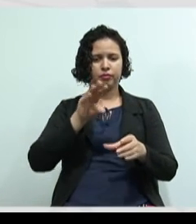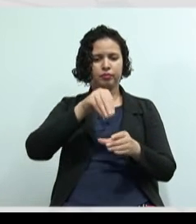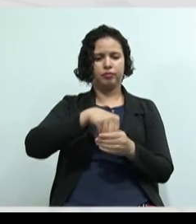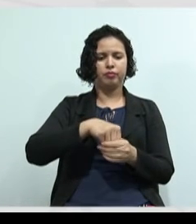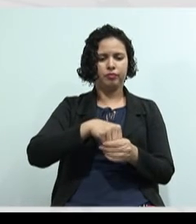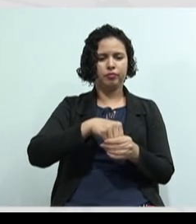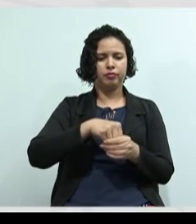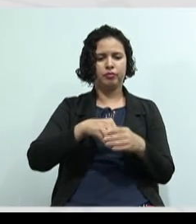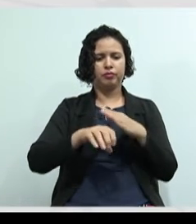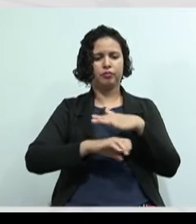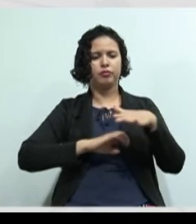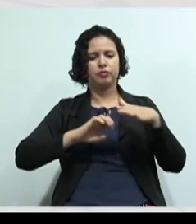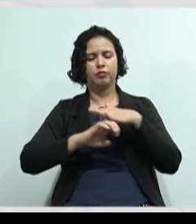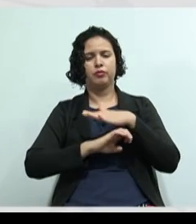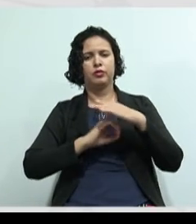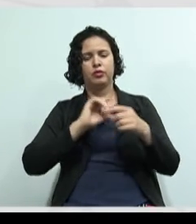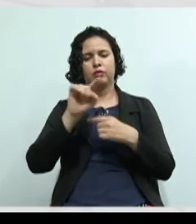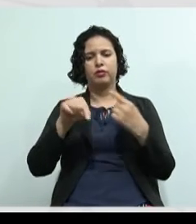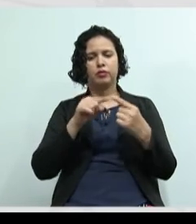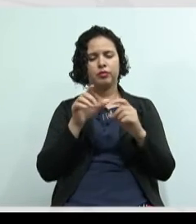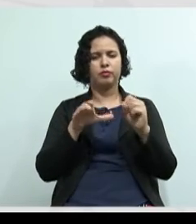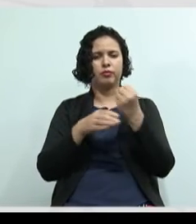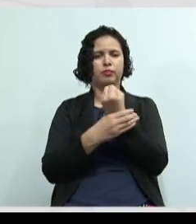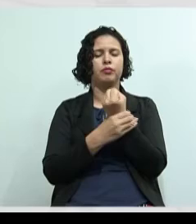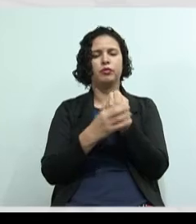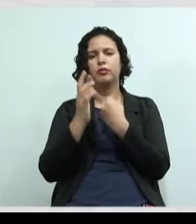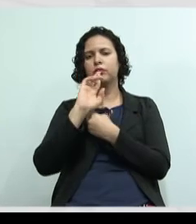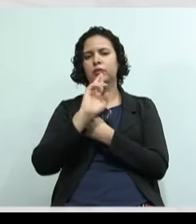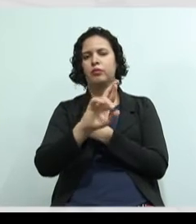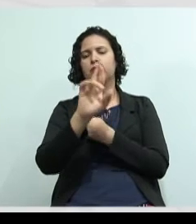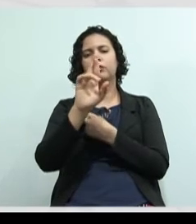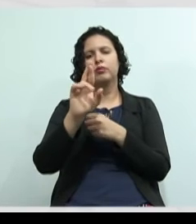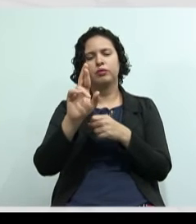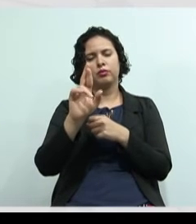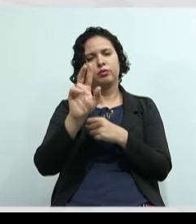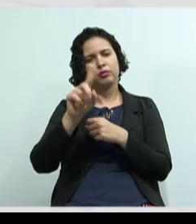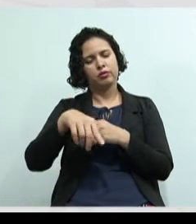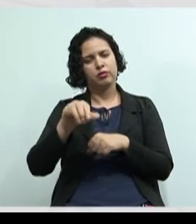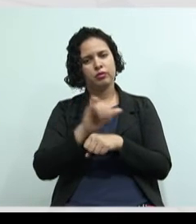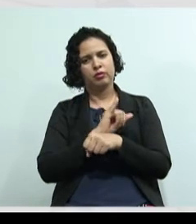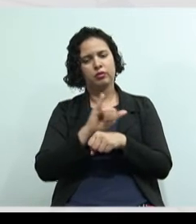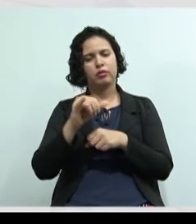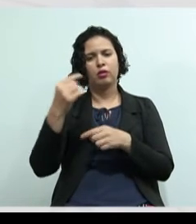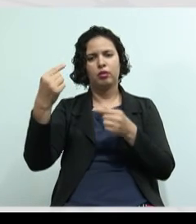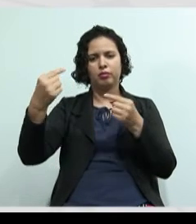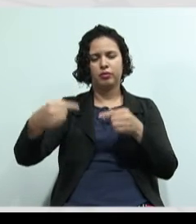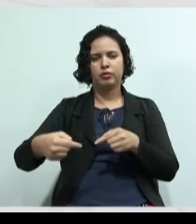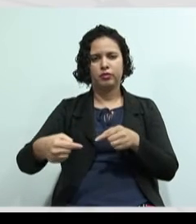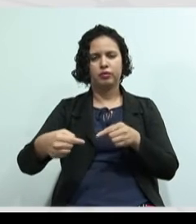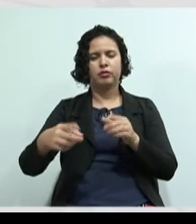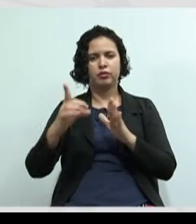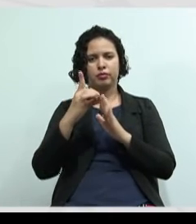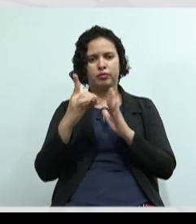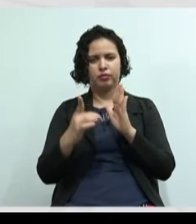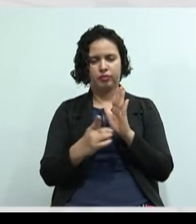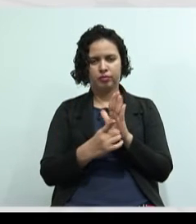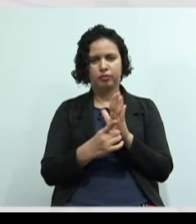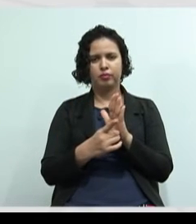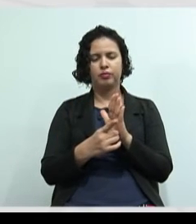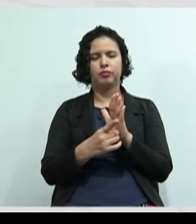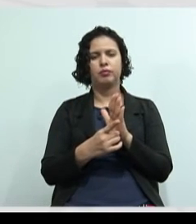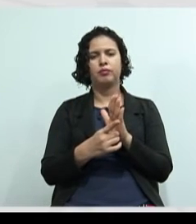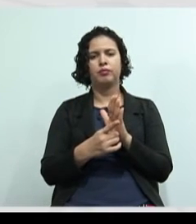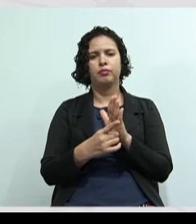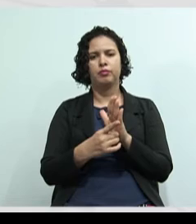organizacional. A finalidade dele é assegurar que os resultados das estratégias, políticas e diretrizes, no nível